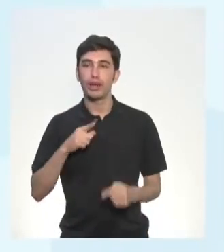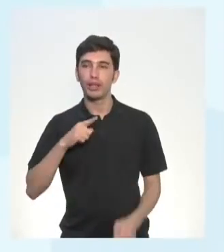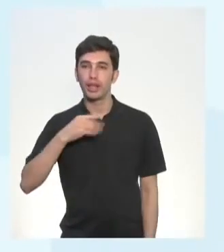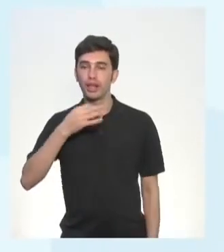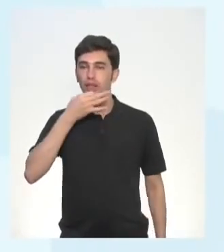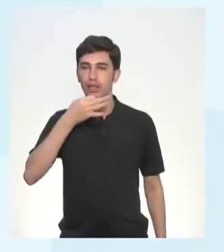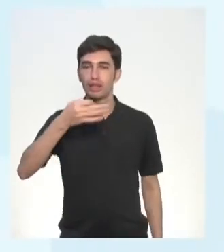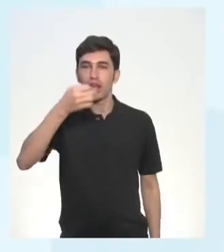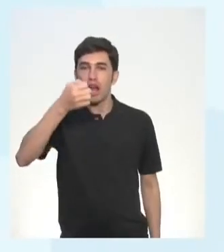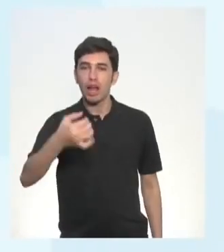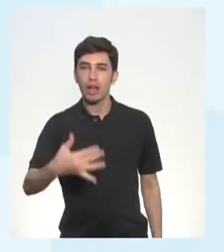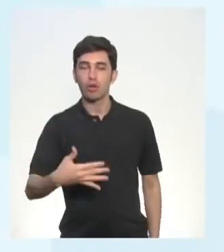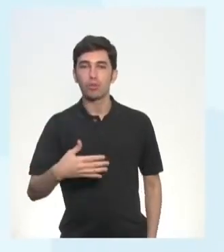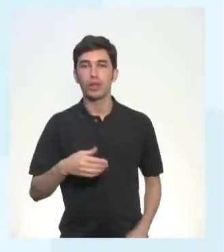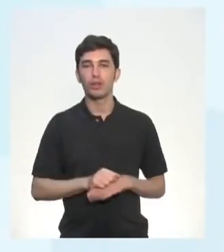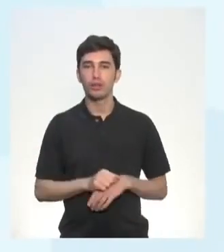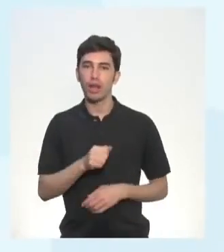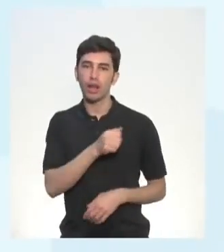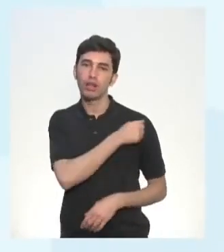da professora Maria.